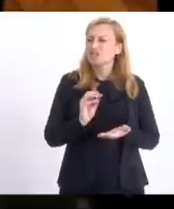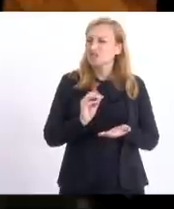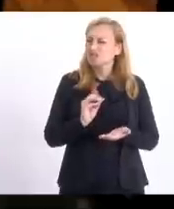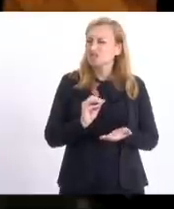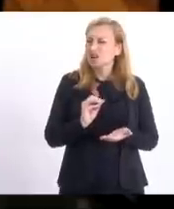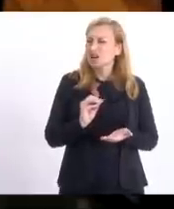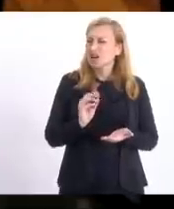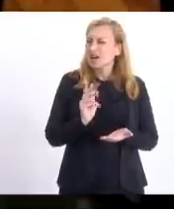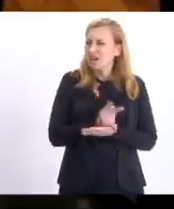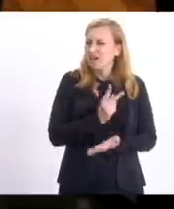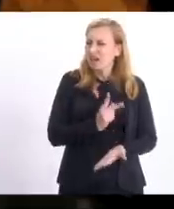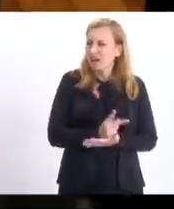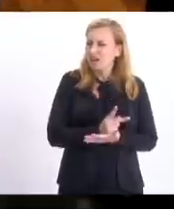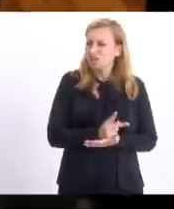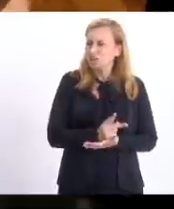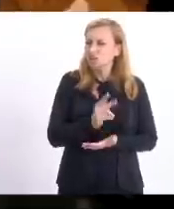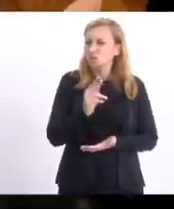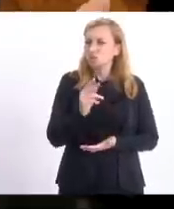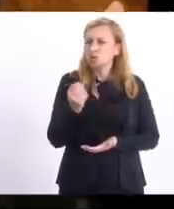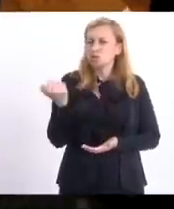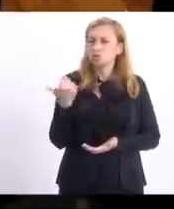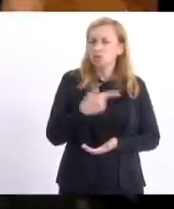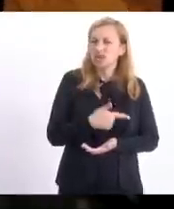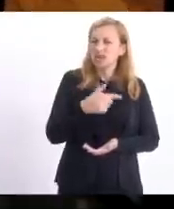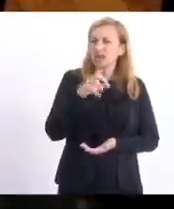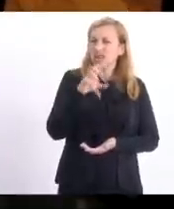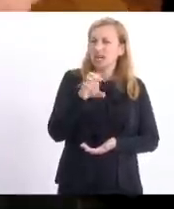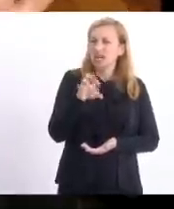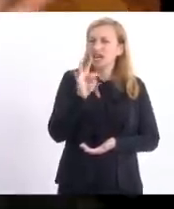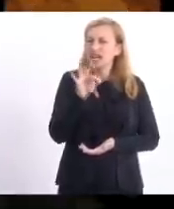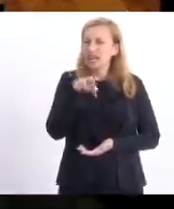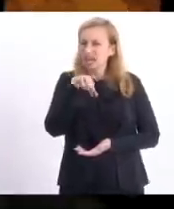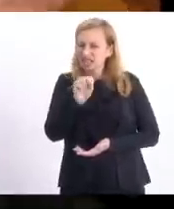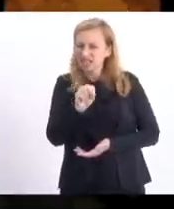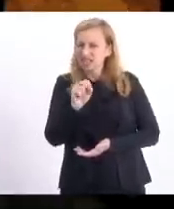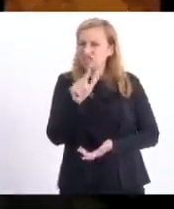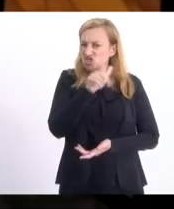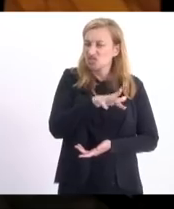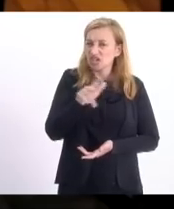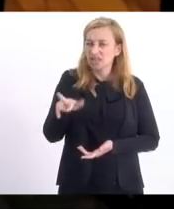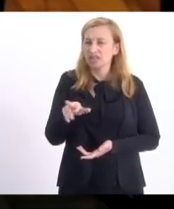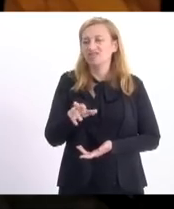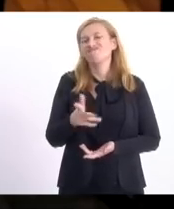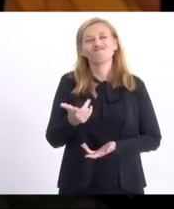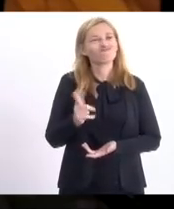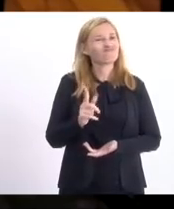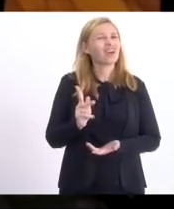injusto do que gretes diferentes. Mais injusto que isso não existe.